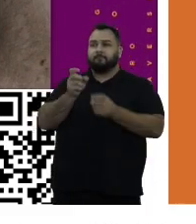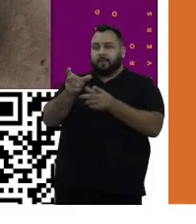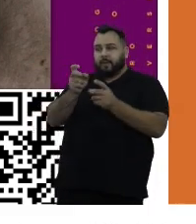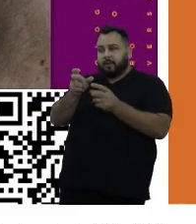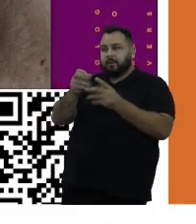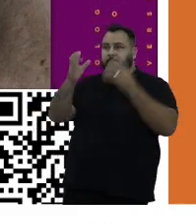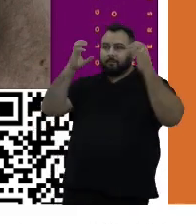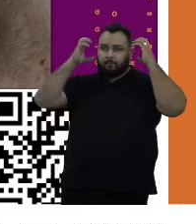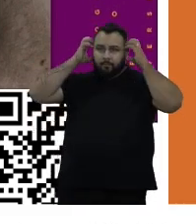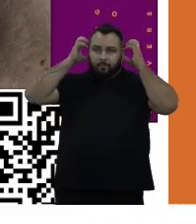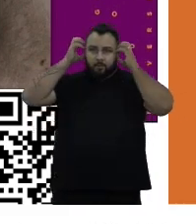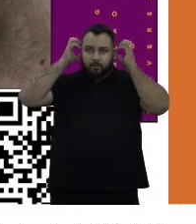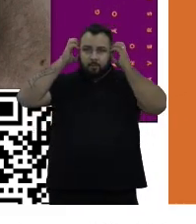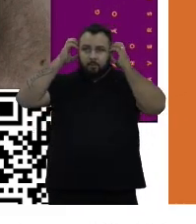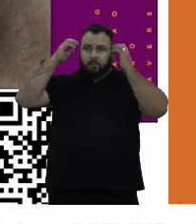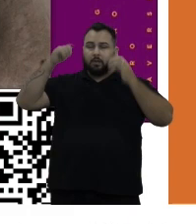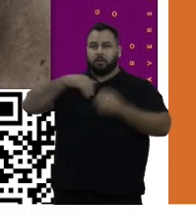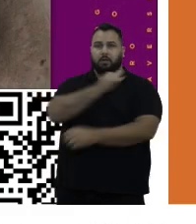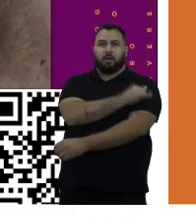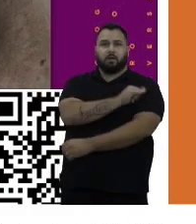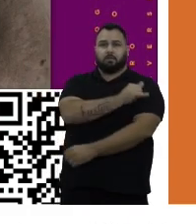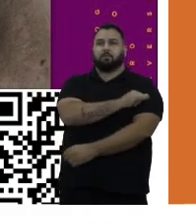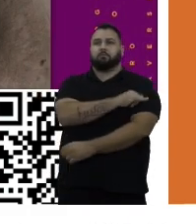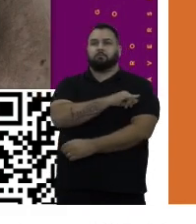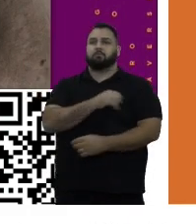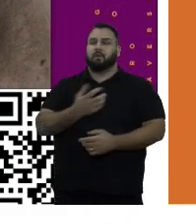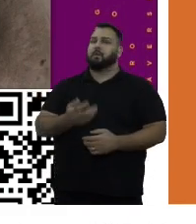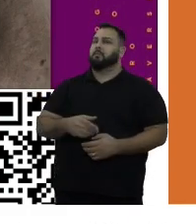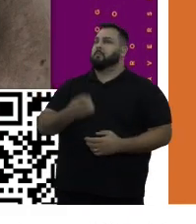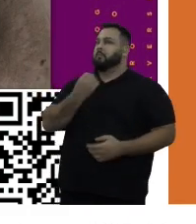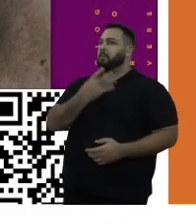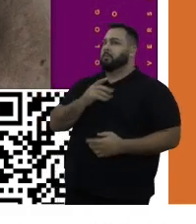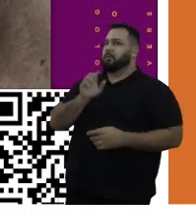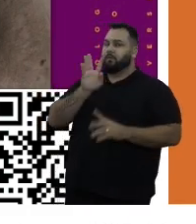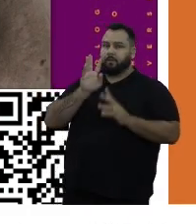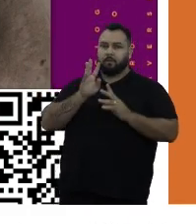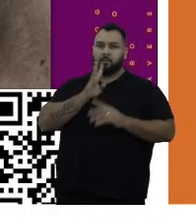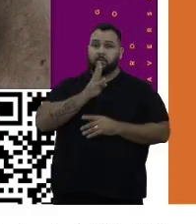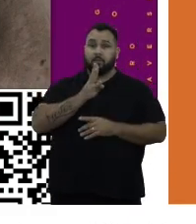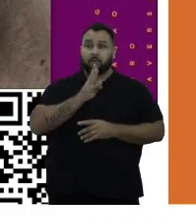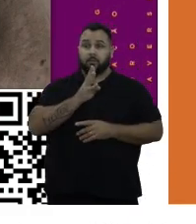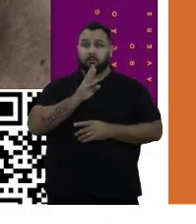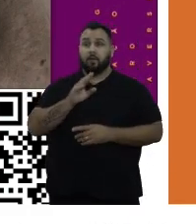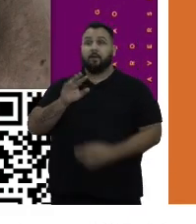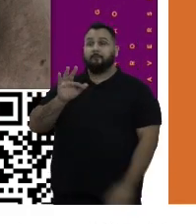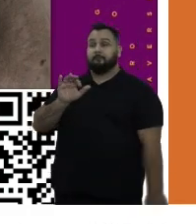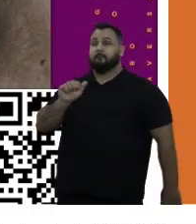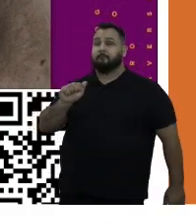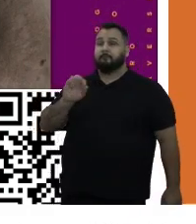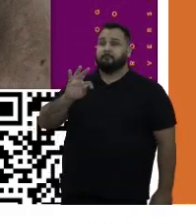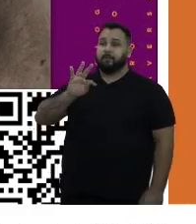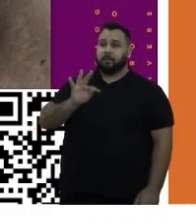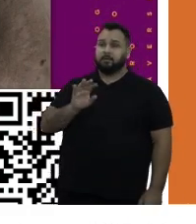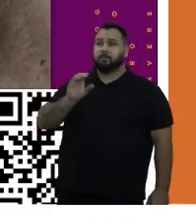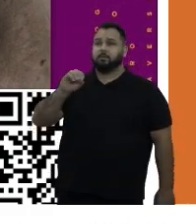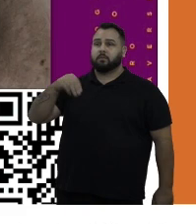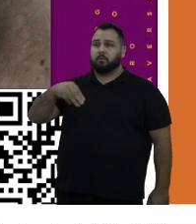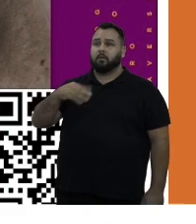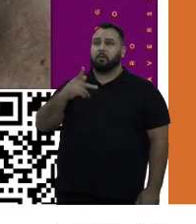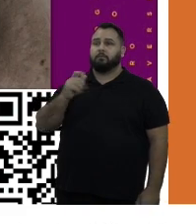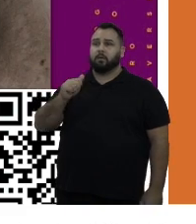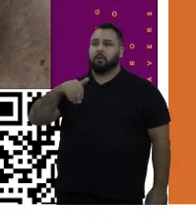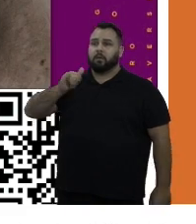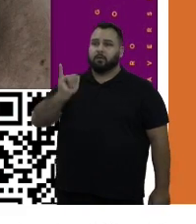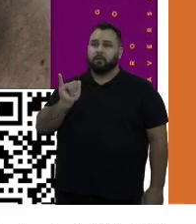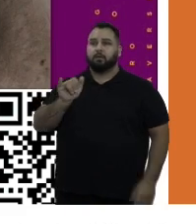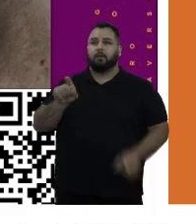empresa brasileira, aqui, carioca, vale a pena conhecer. Também sou colaborador na Fast Company Brasil. E